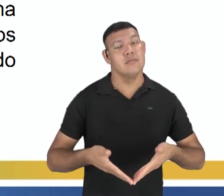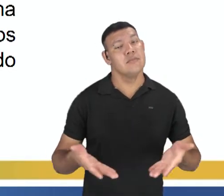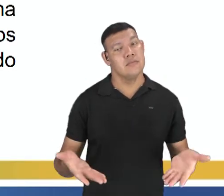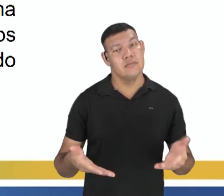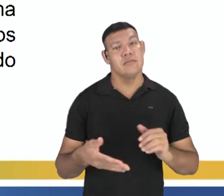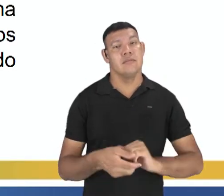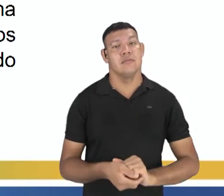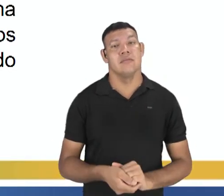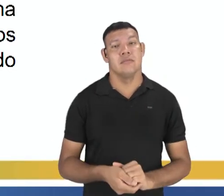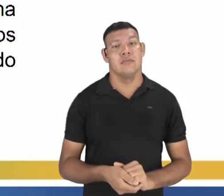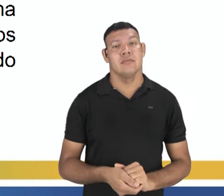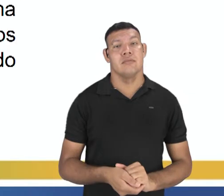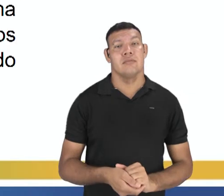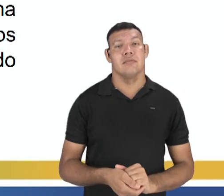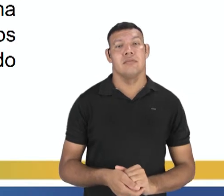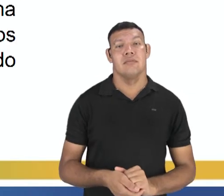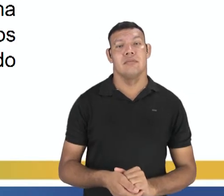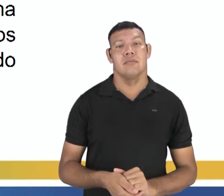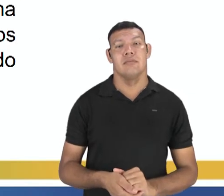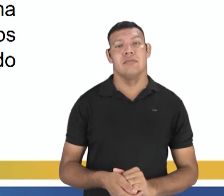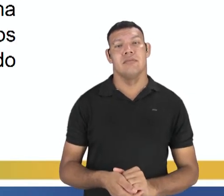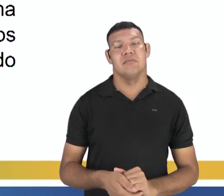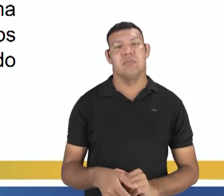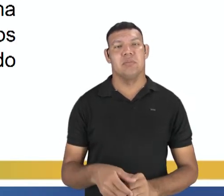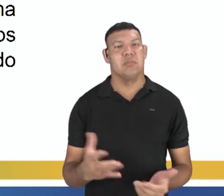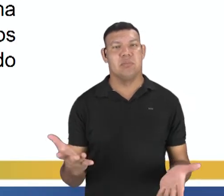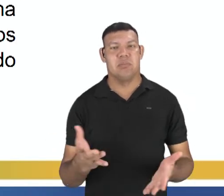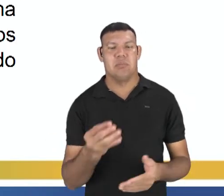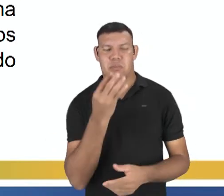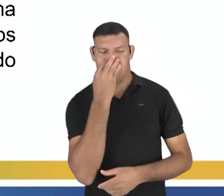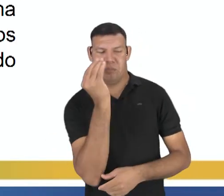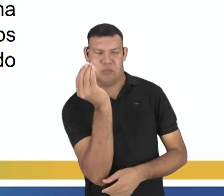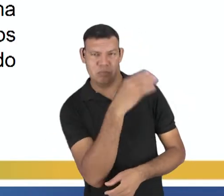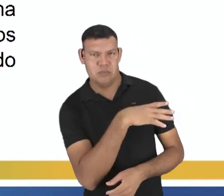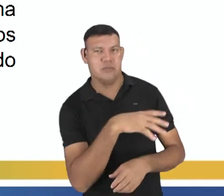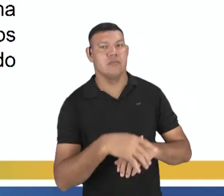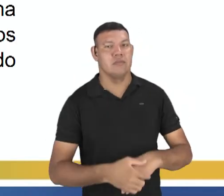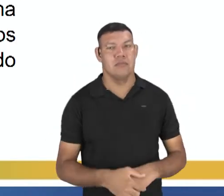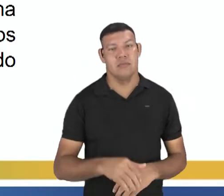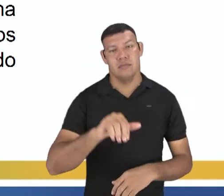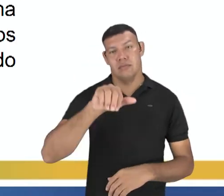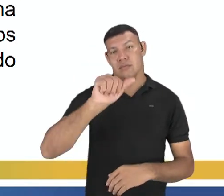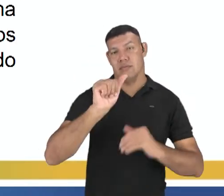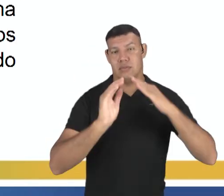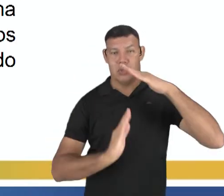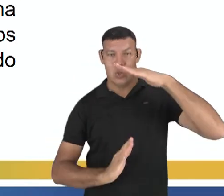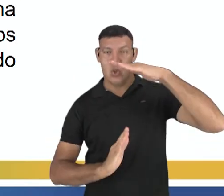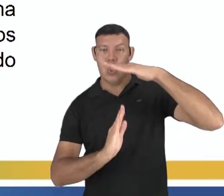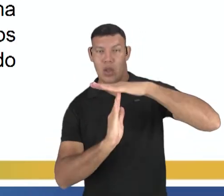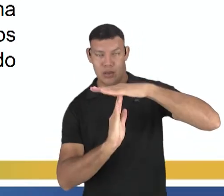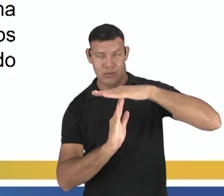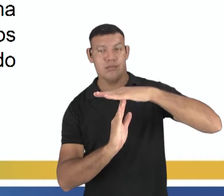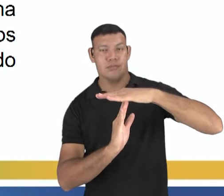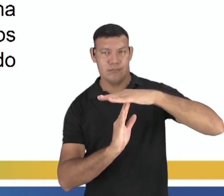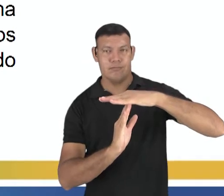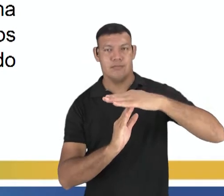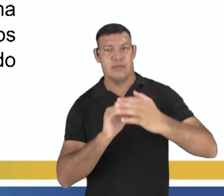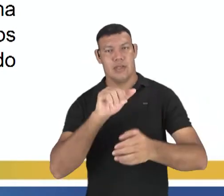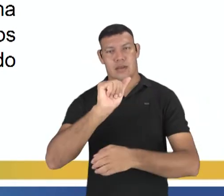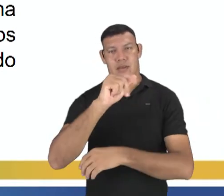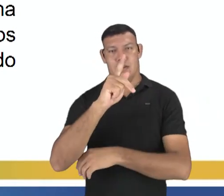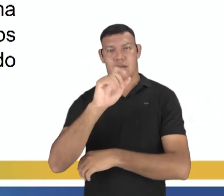lado, o conteúdo mais superficial ou menos relevante é chamado de ápice ou vértice e está